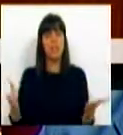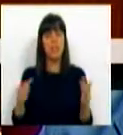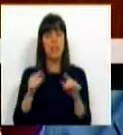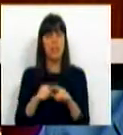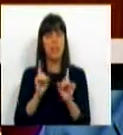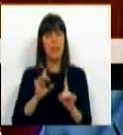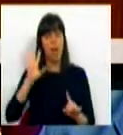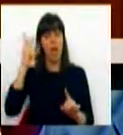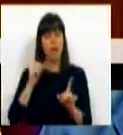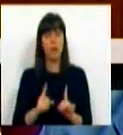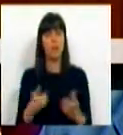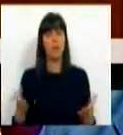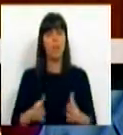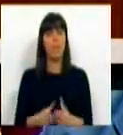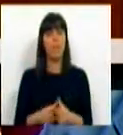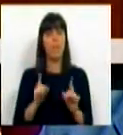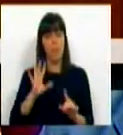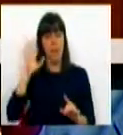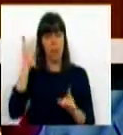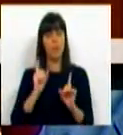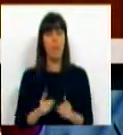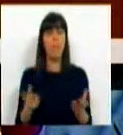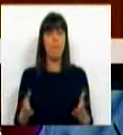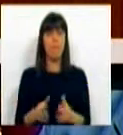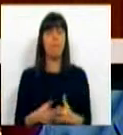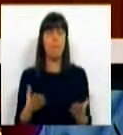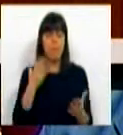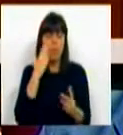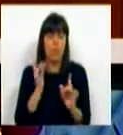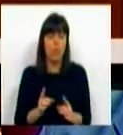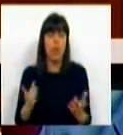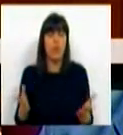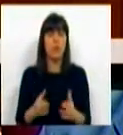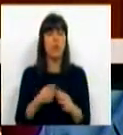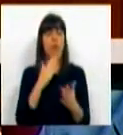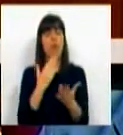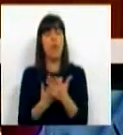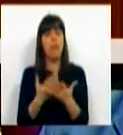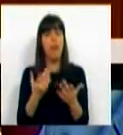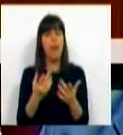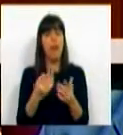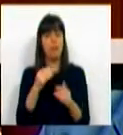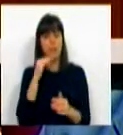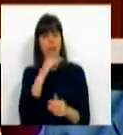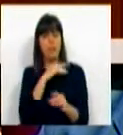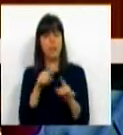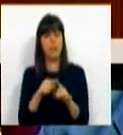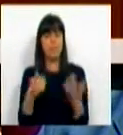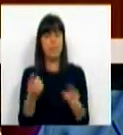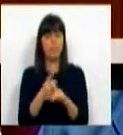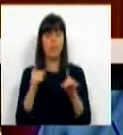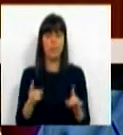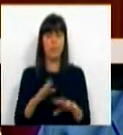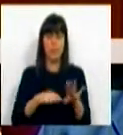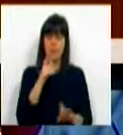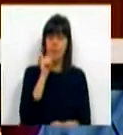isso o que aconteceu. Foi isso o que aconteceu. E eu acho que é isso o que o deixa arrefecido. Porque usar